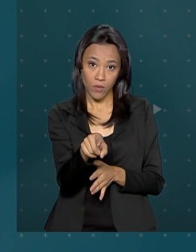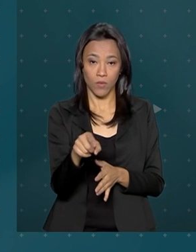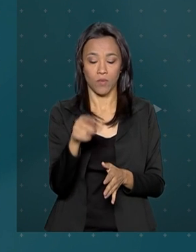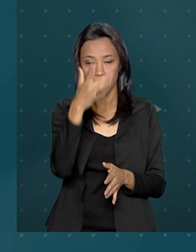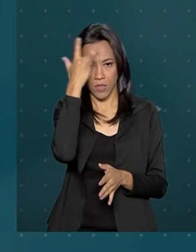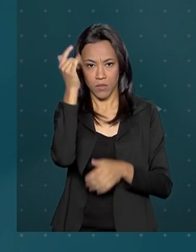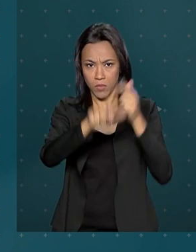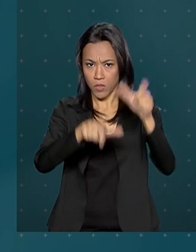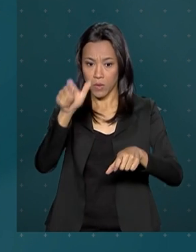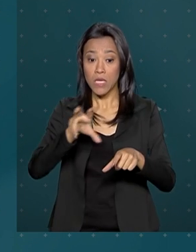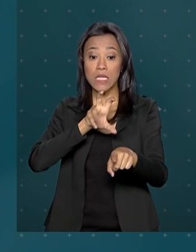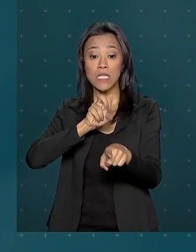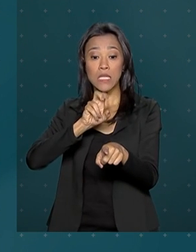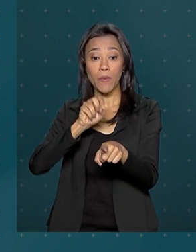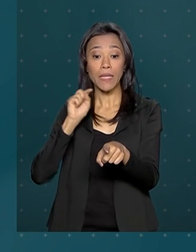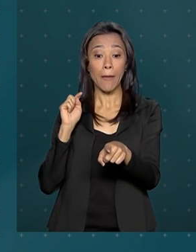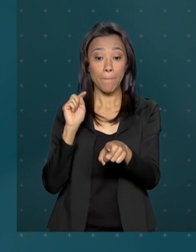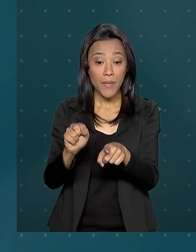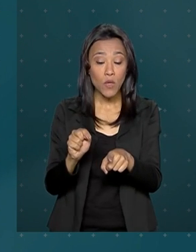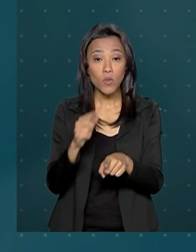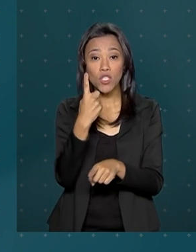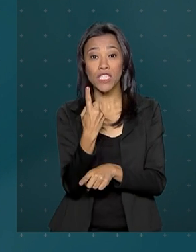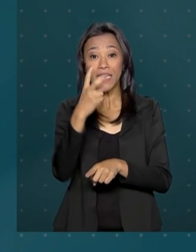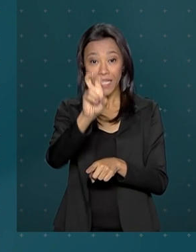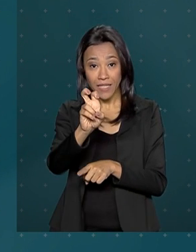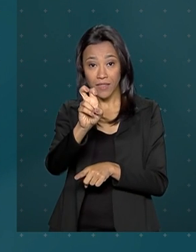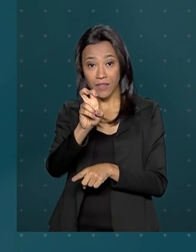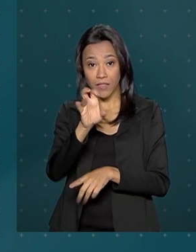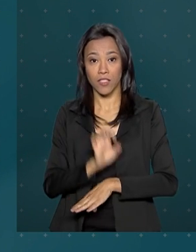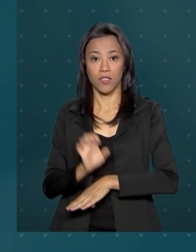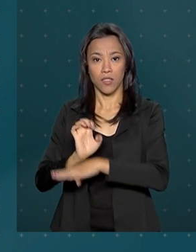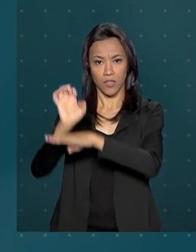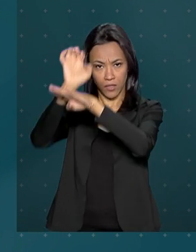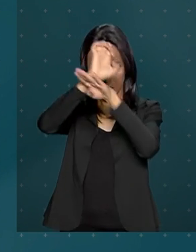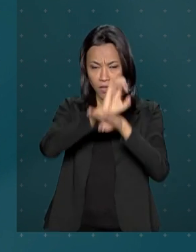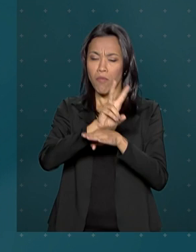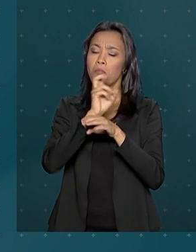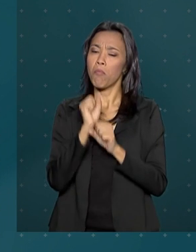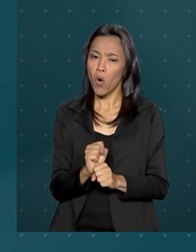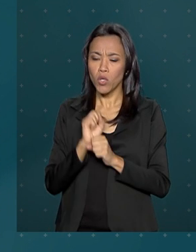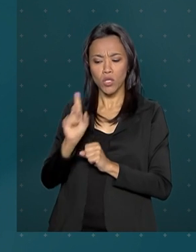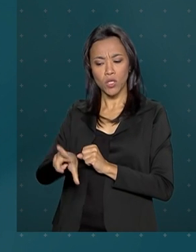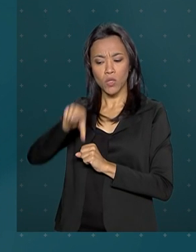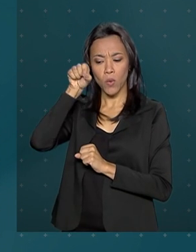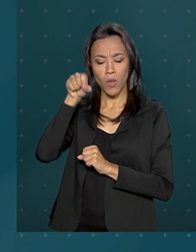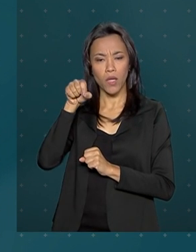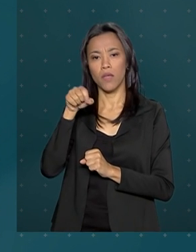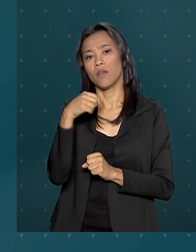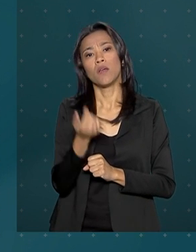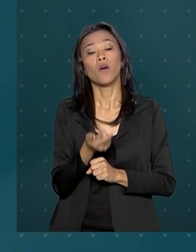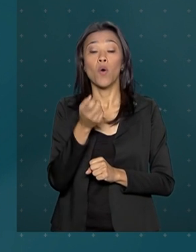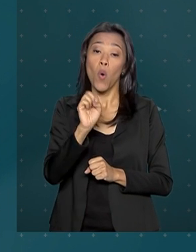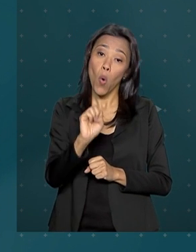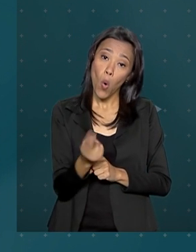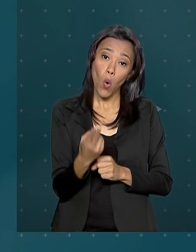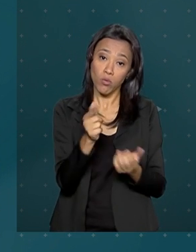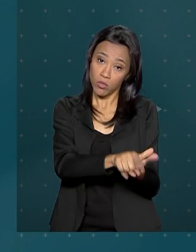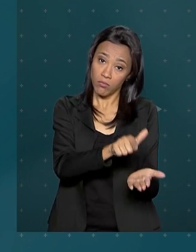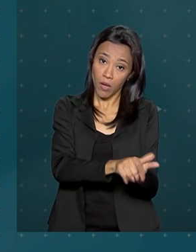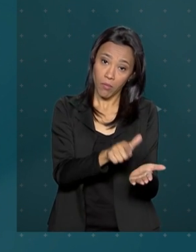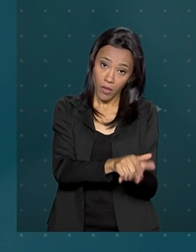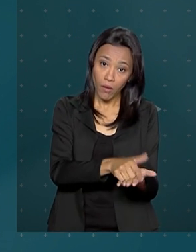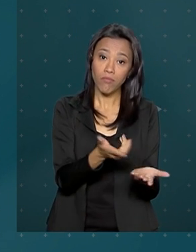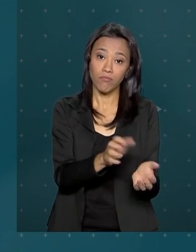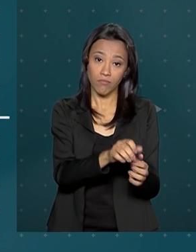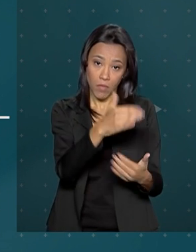50 mil alunos de 15 capitais poderão escolher fazer o Enem no ano que vem, no modelo antigo ou no modelo digital.